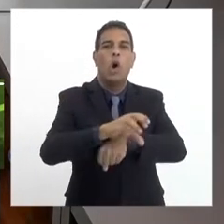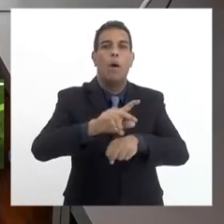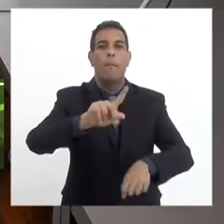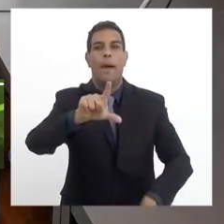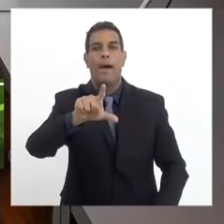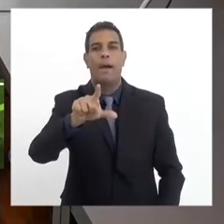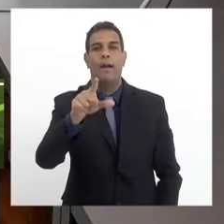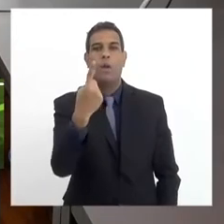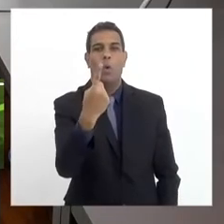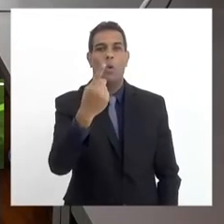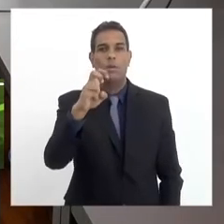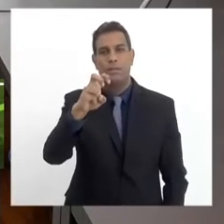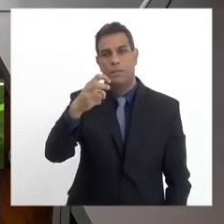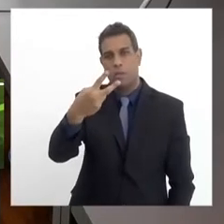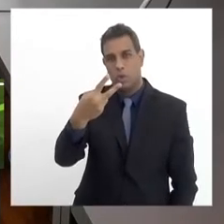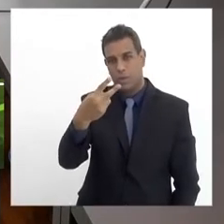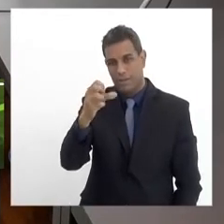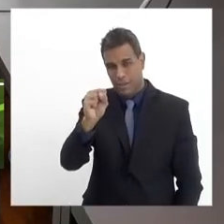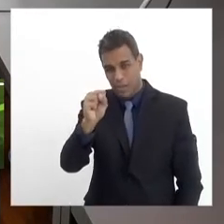2850.